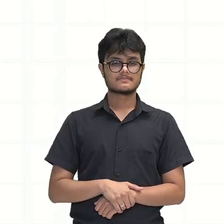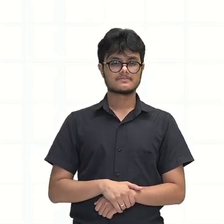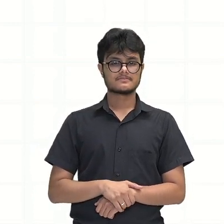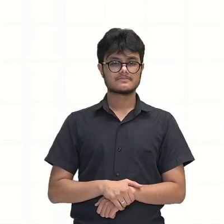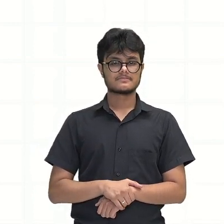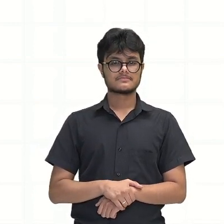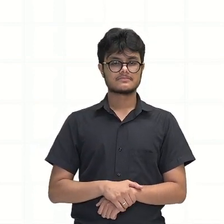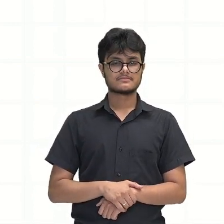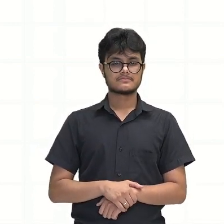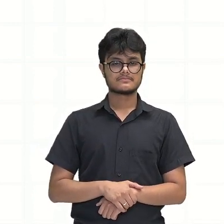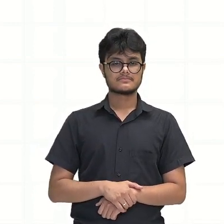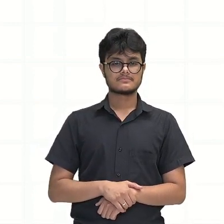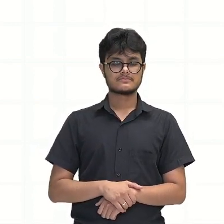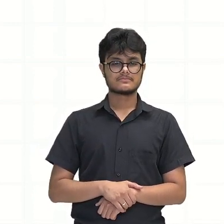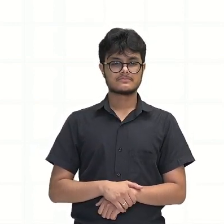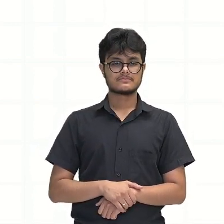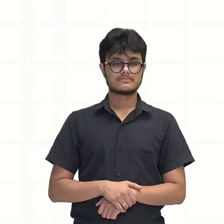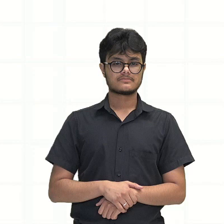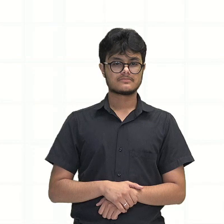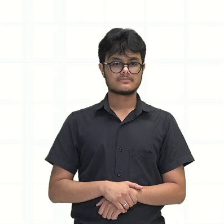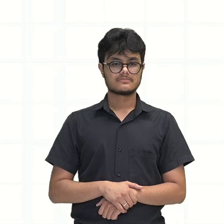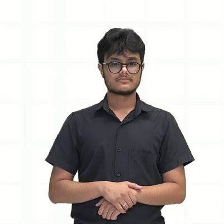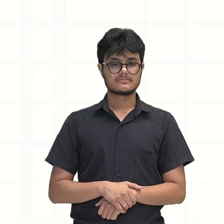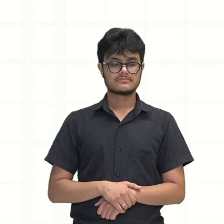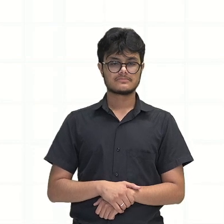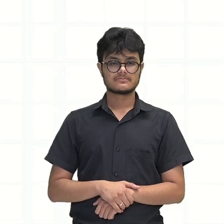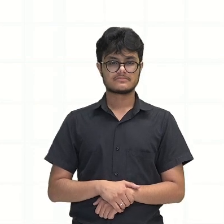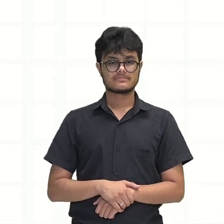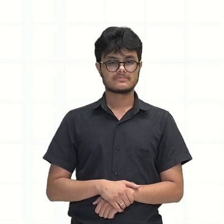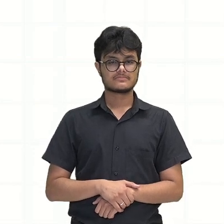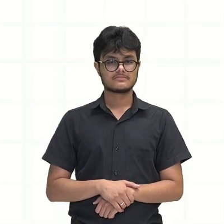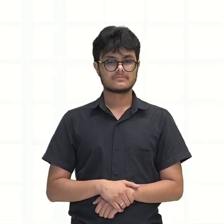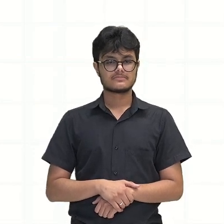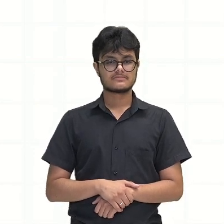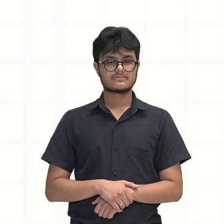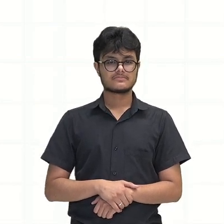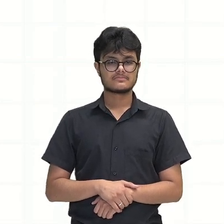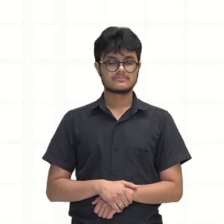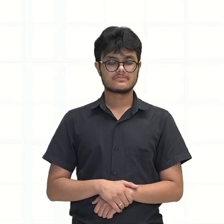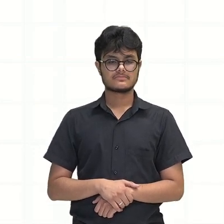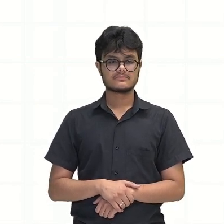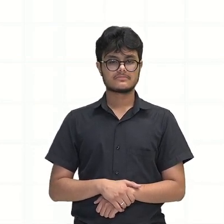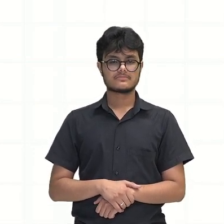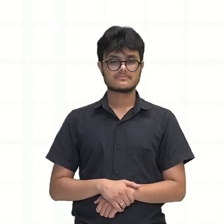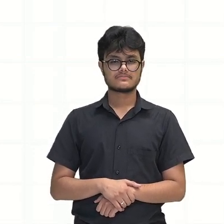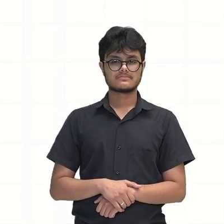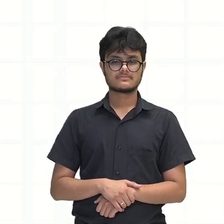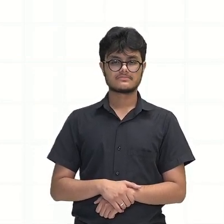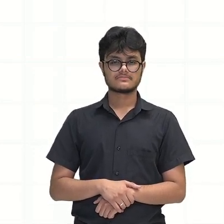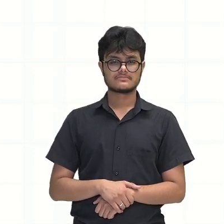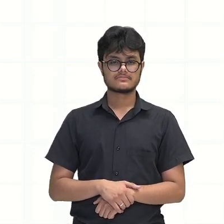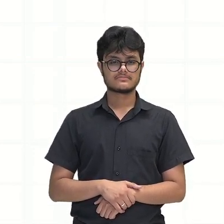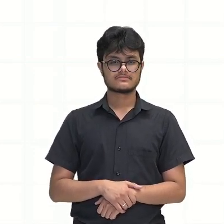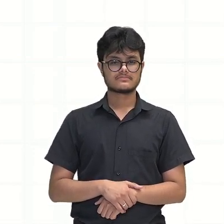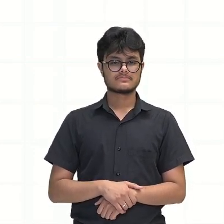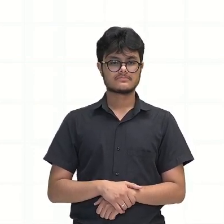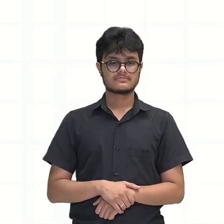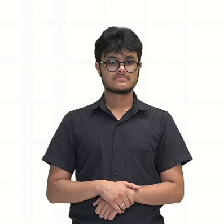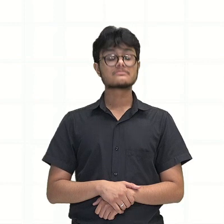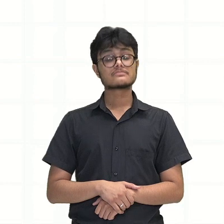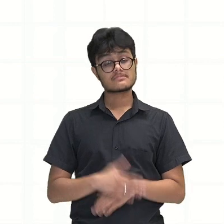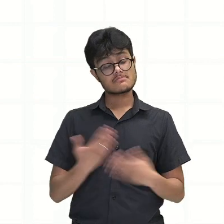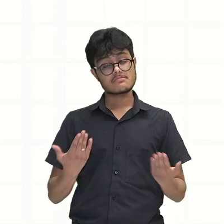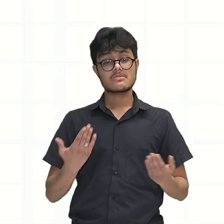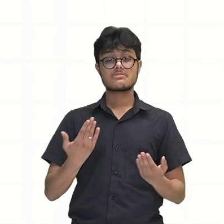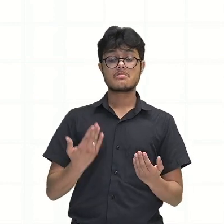motor 3.0 ele gasta mais combustível e o carro 1.0